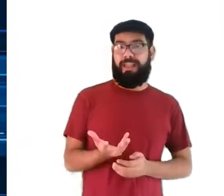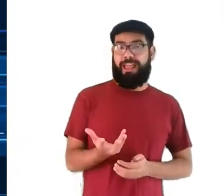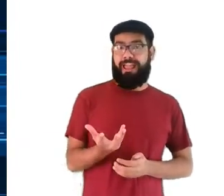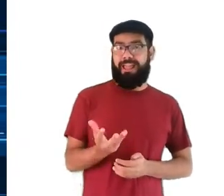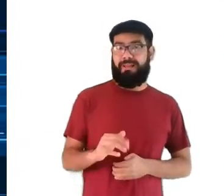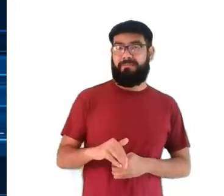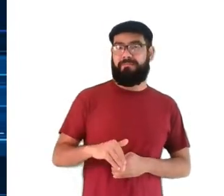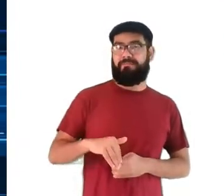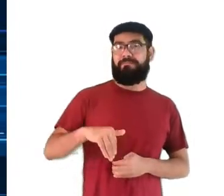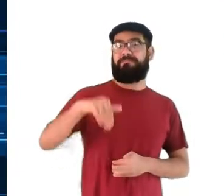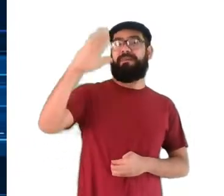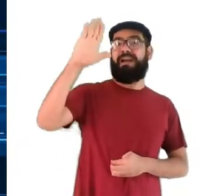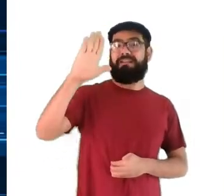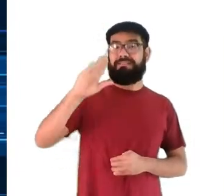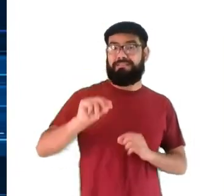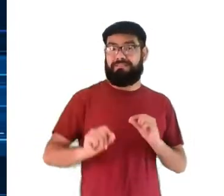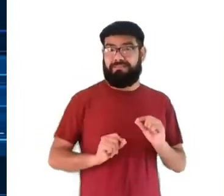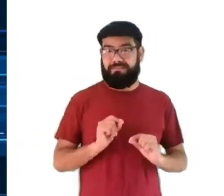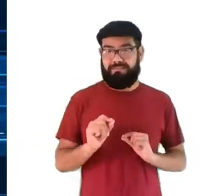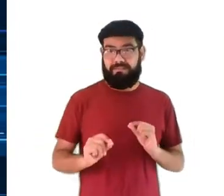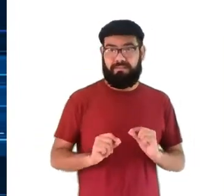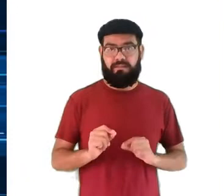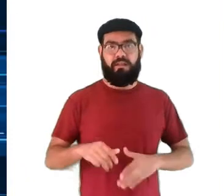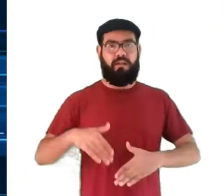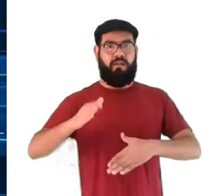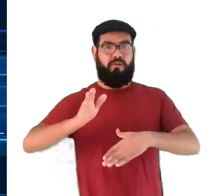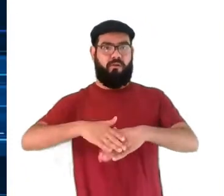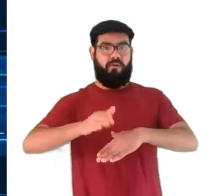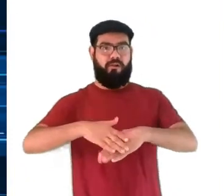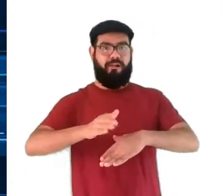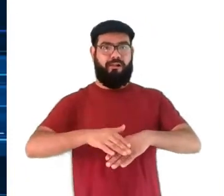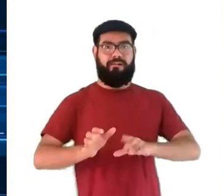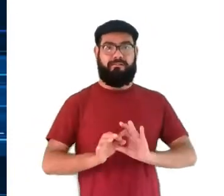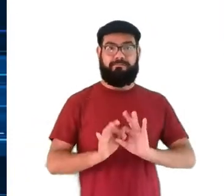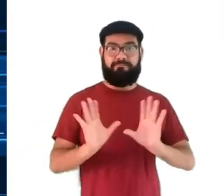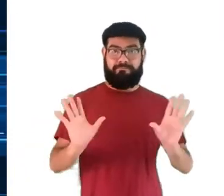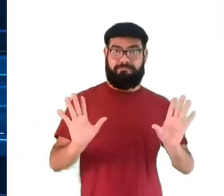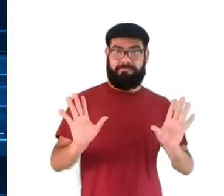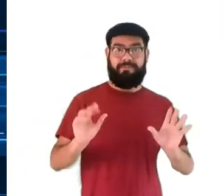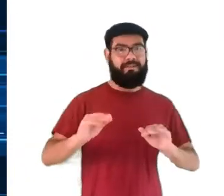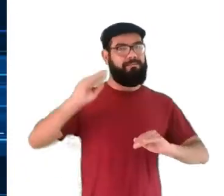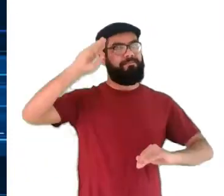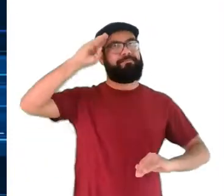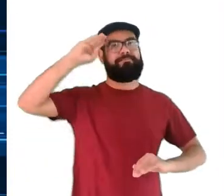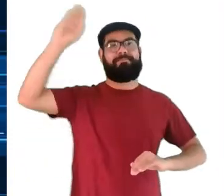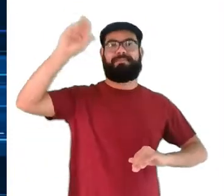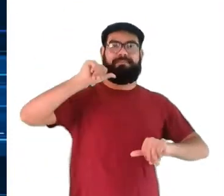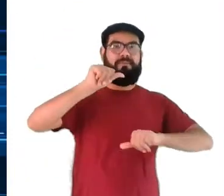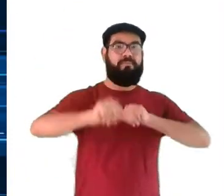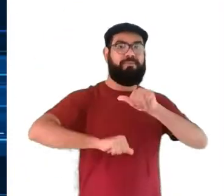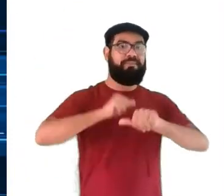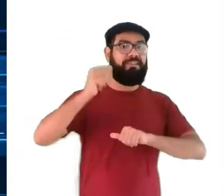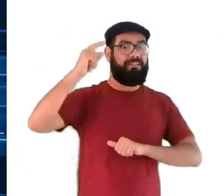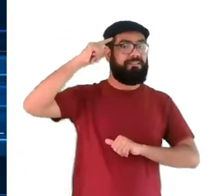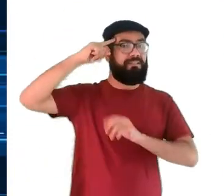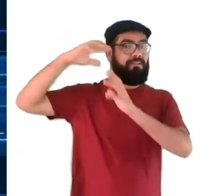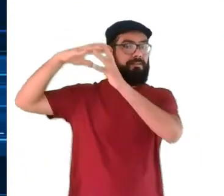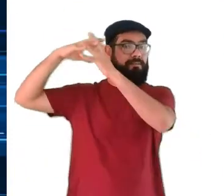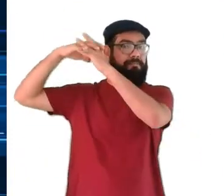muito mais autonomia. Então, essa é uma das principais mudanças psicológicas, é o